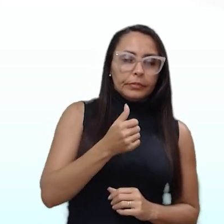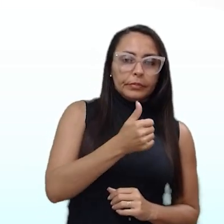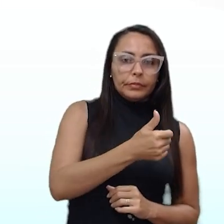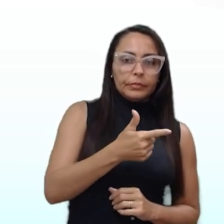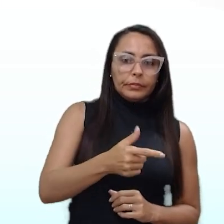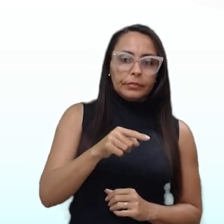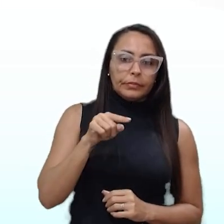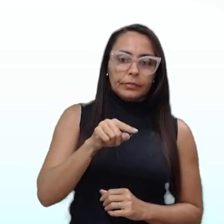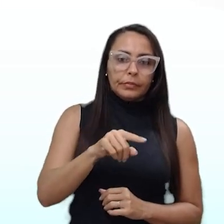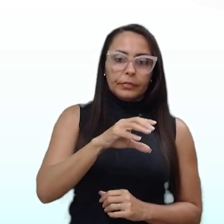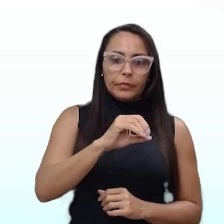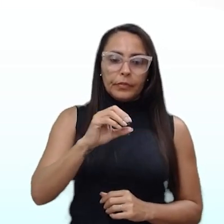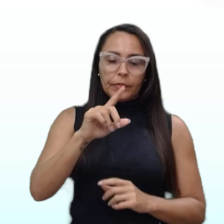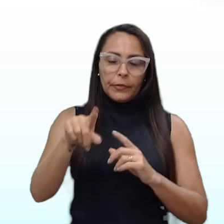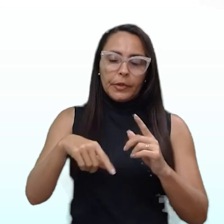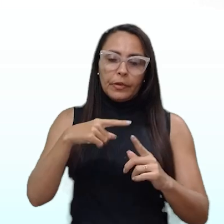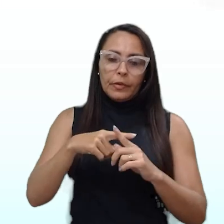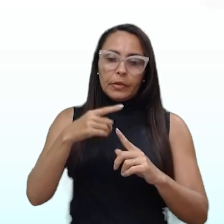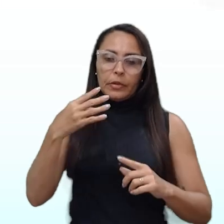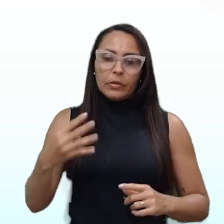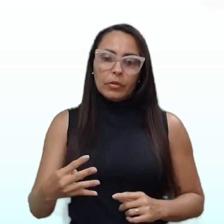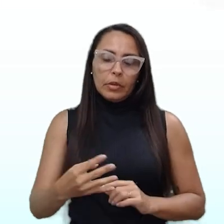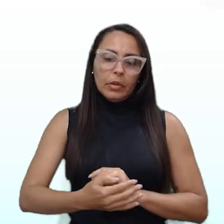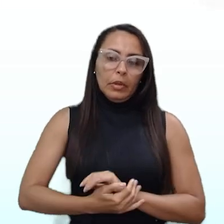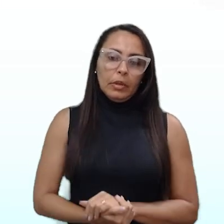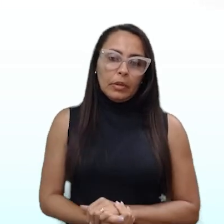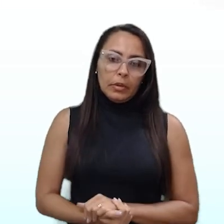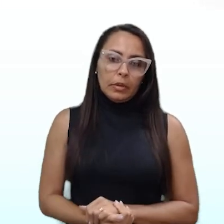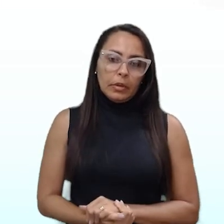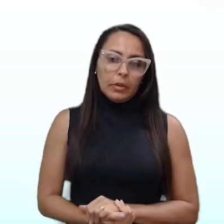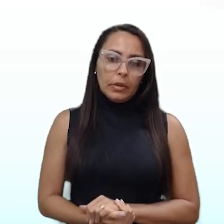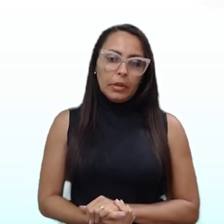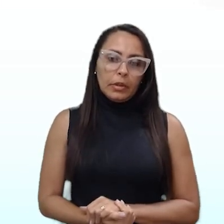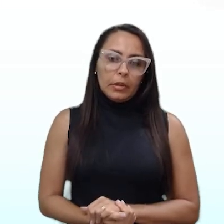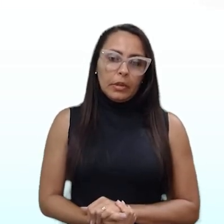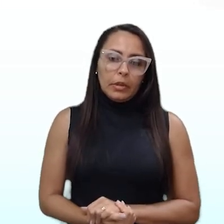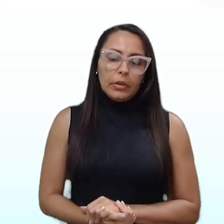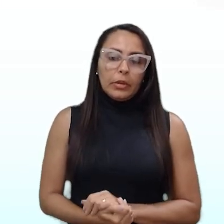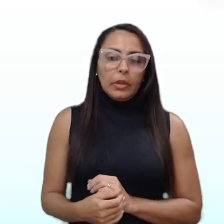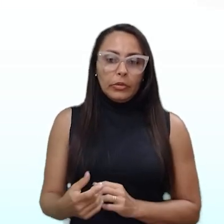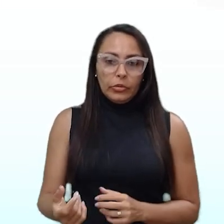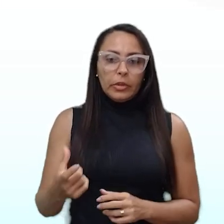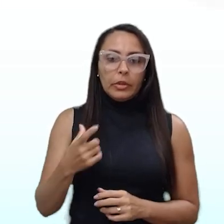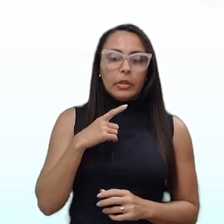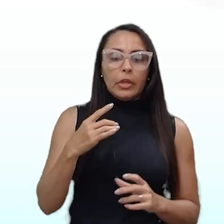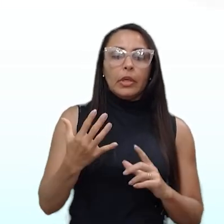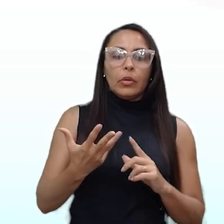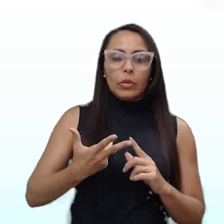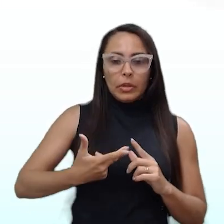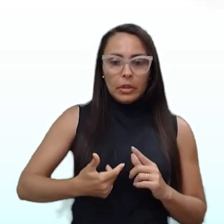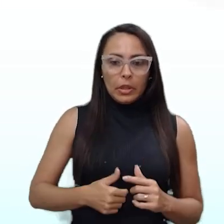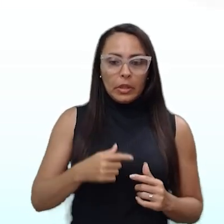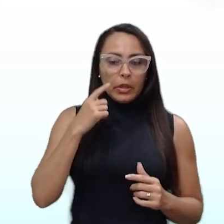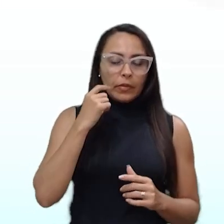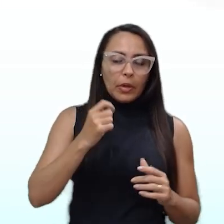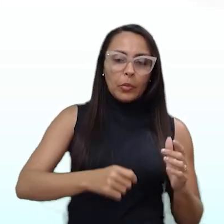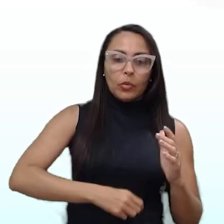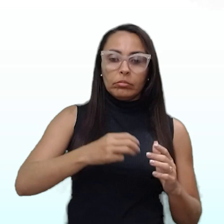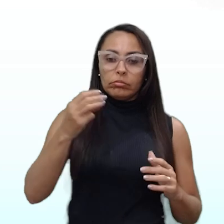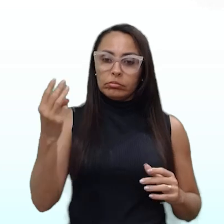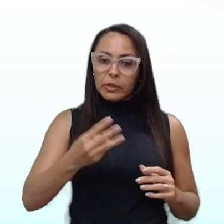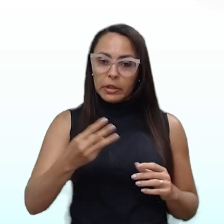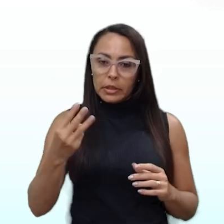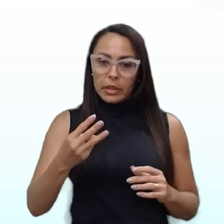vezes 4, essa quantidade, ficando 48.000. Bom, agora que a gente tem essa quantidade em joules, a gente vai para o terceiro e último